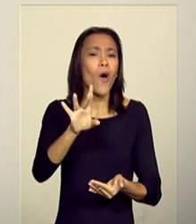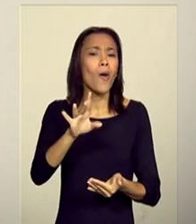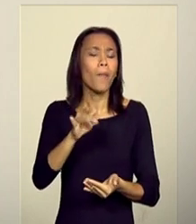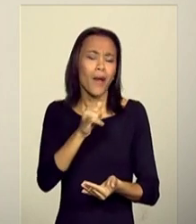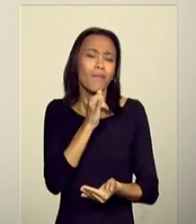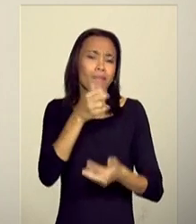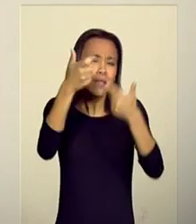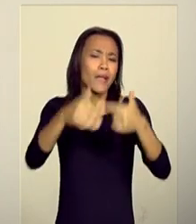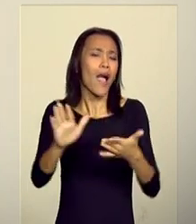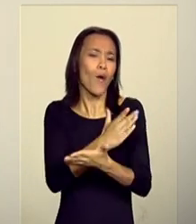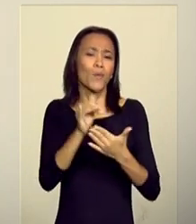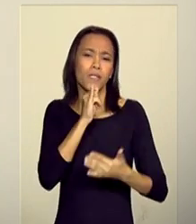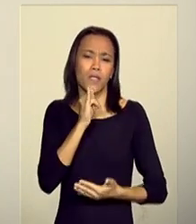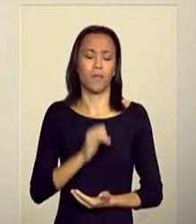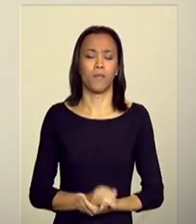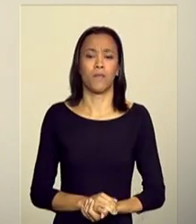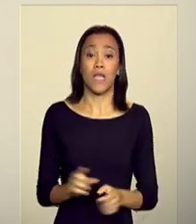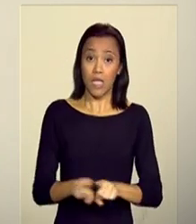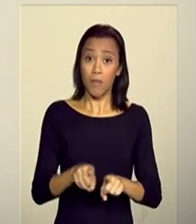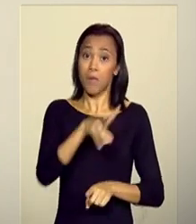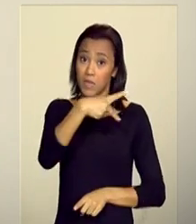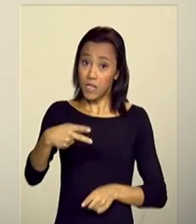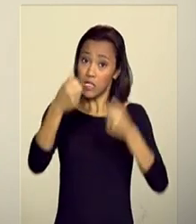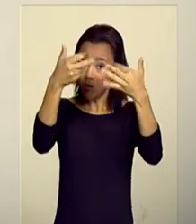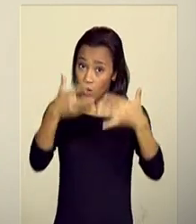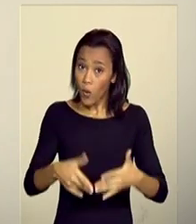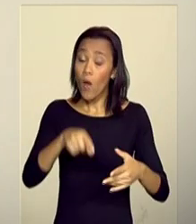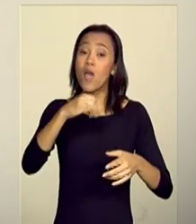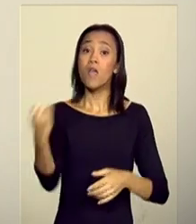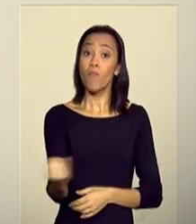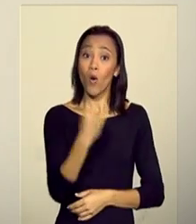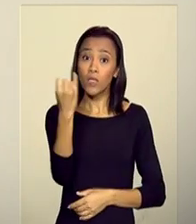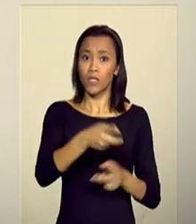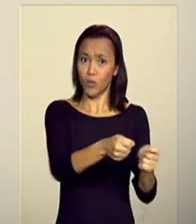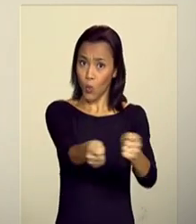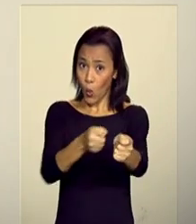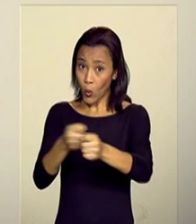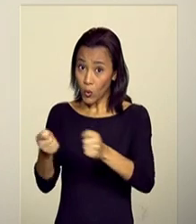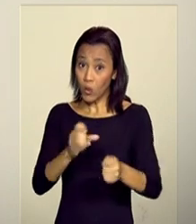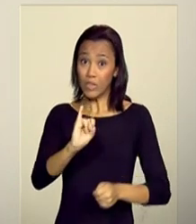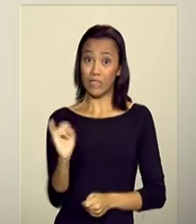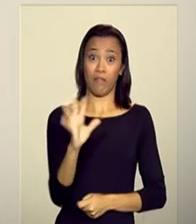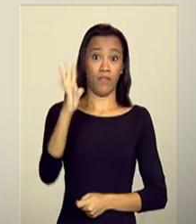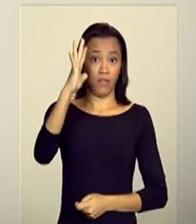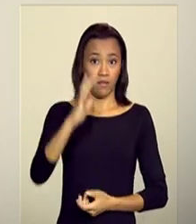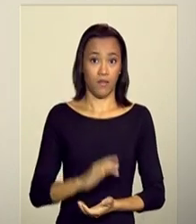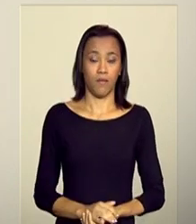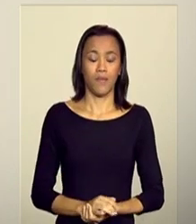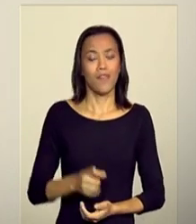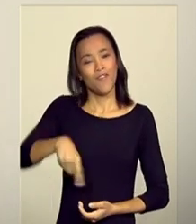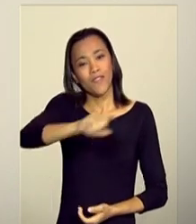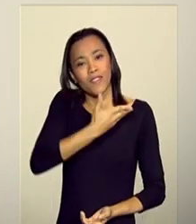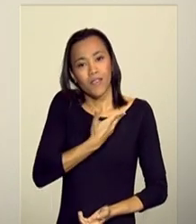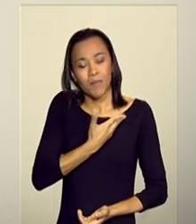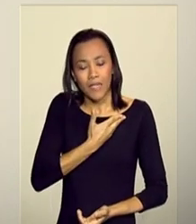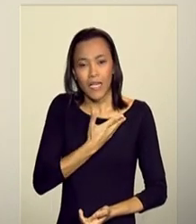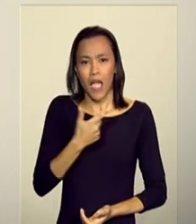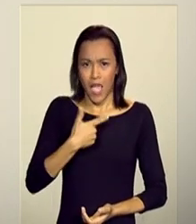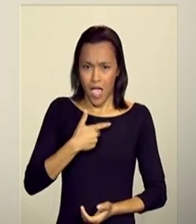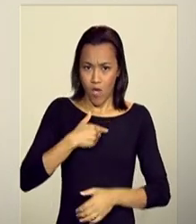para citar alguns exemplos a presidenta falou também sobre a importância do controle da inflação minha querida amiga